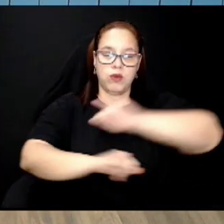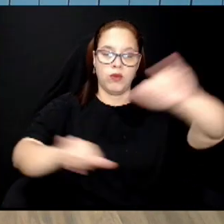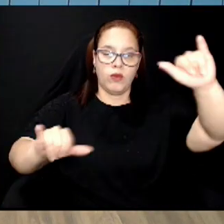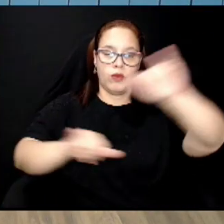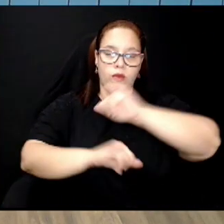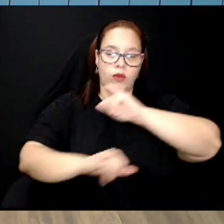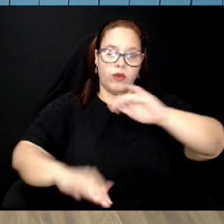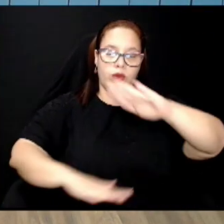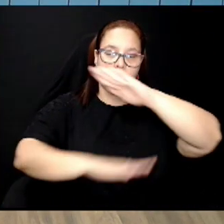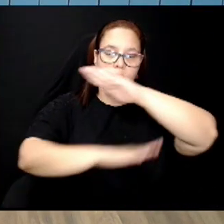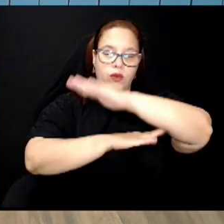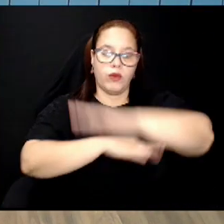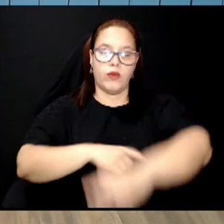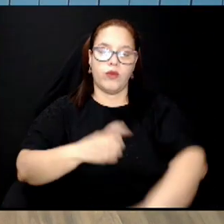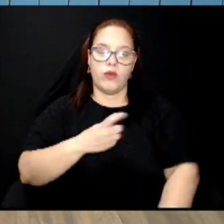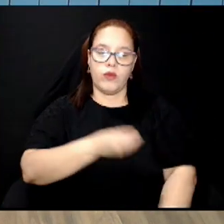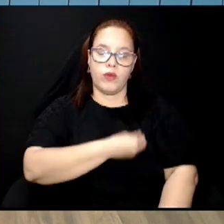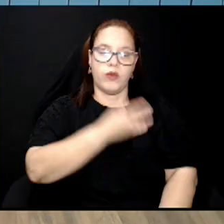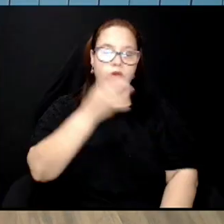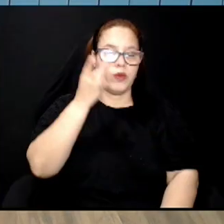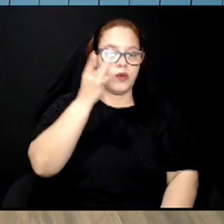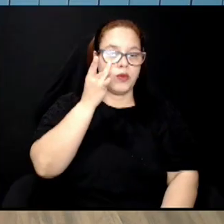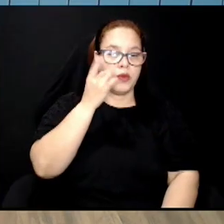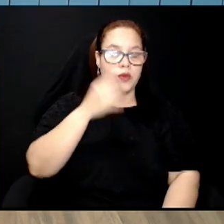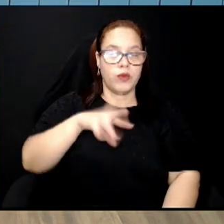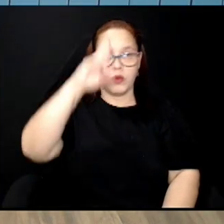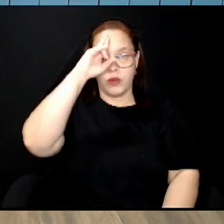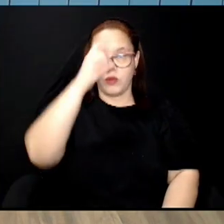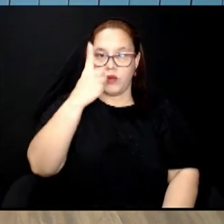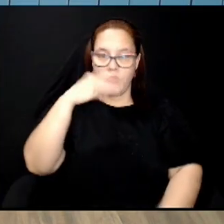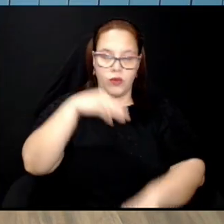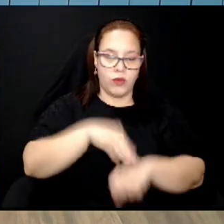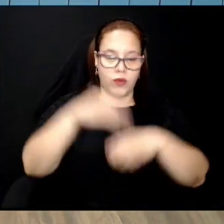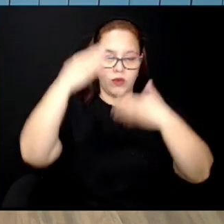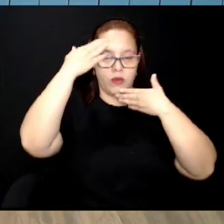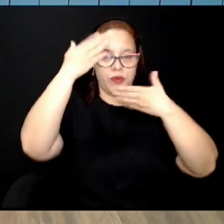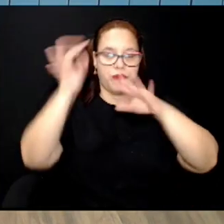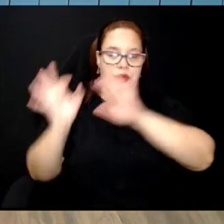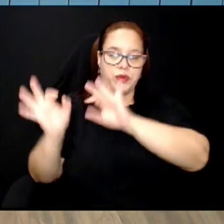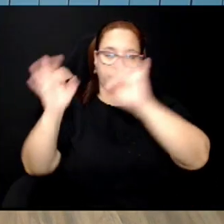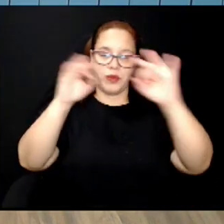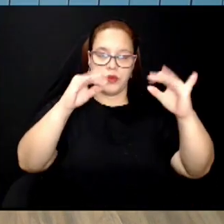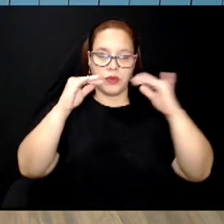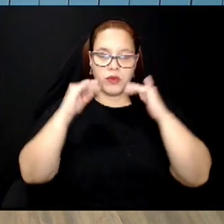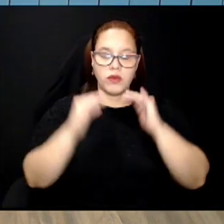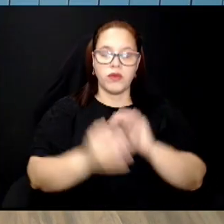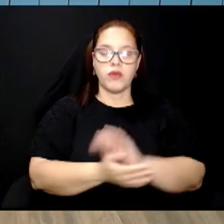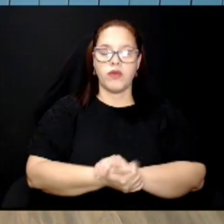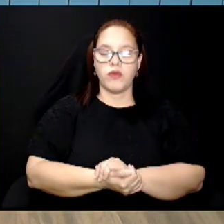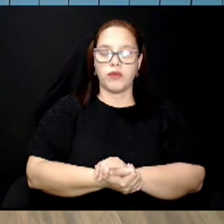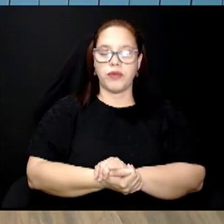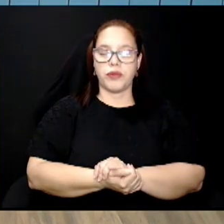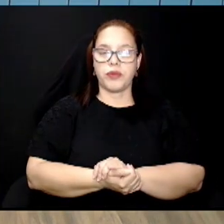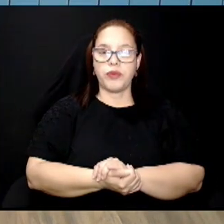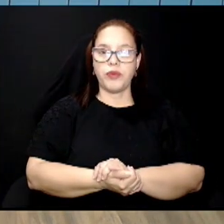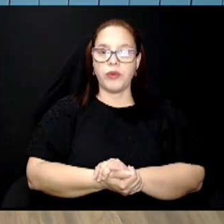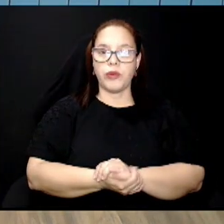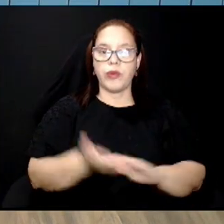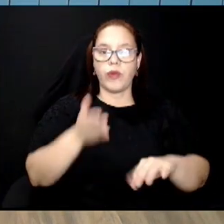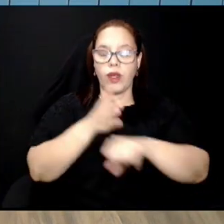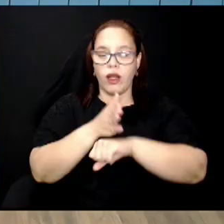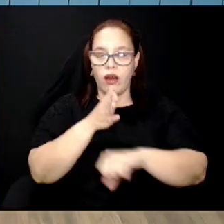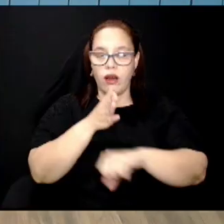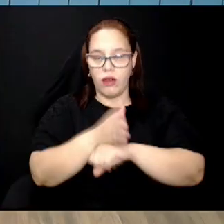ao vivo, meio-dia mais 1 minuto. Muito obrigado pela sua companhia, pela sua audiência e participe.